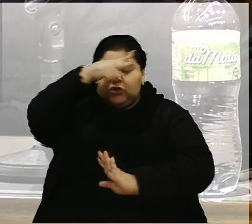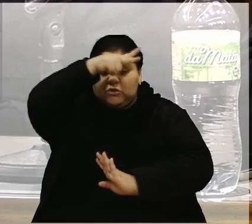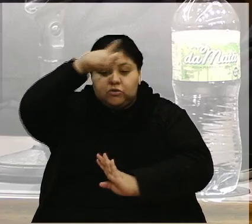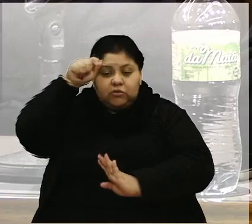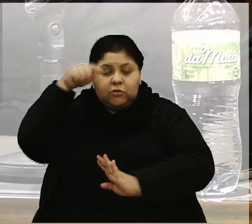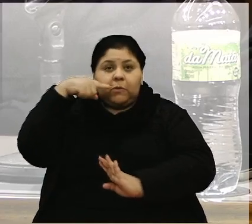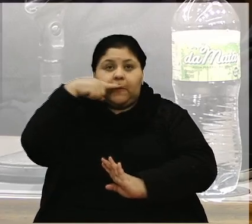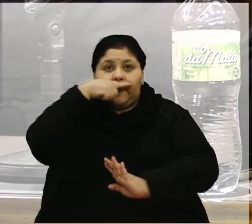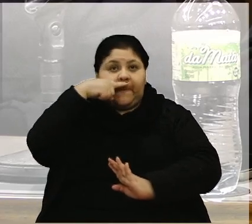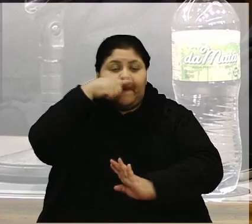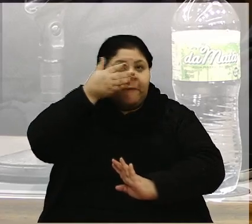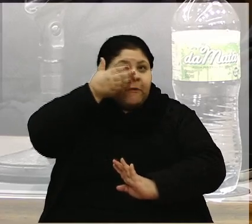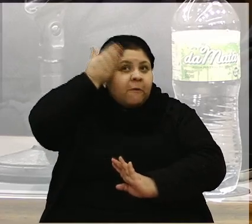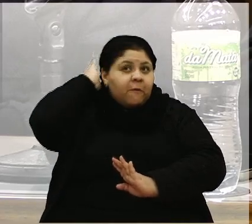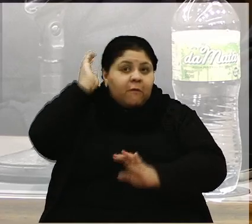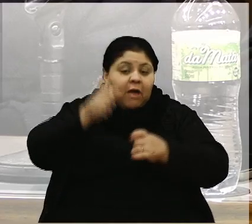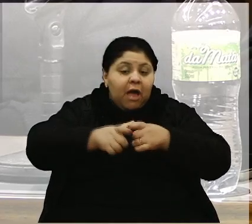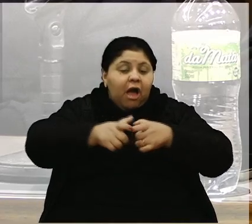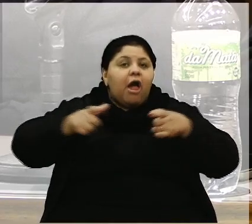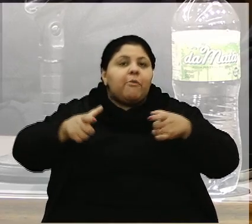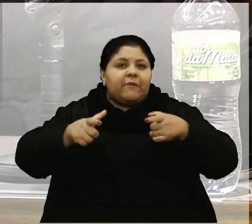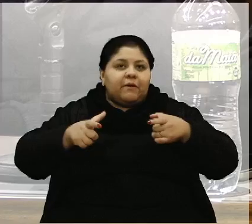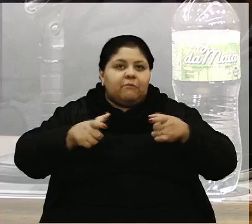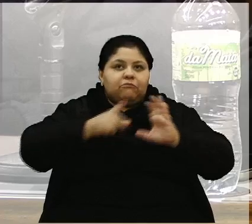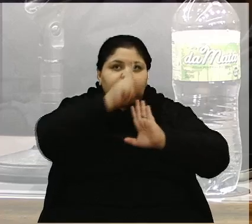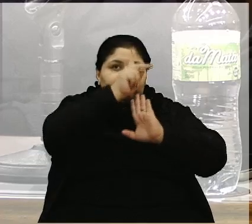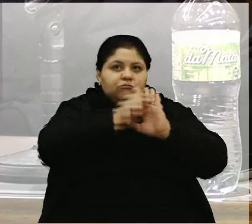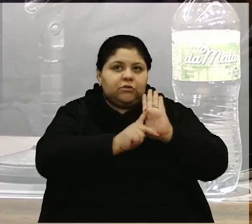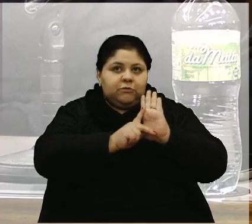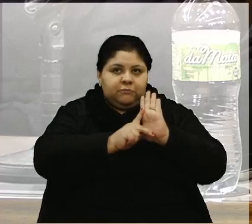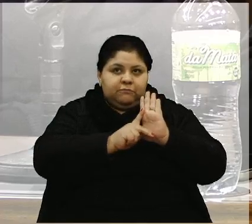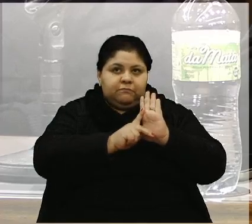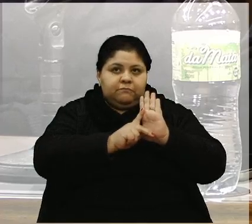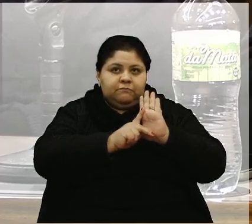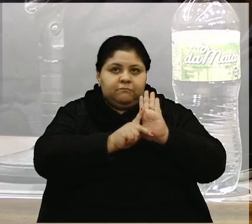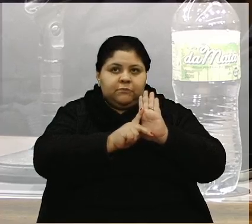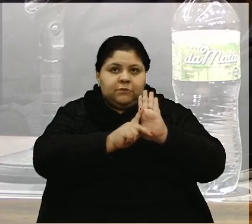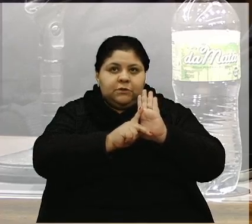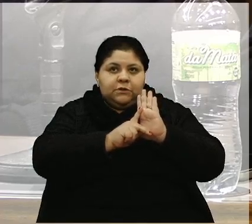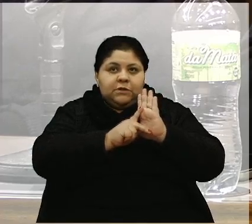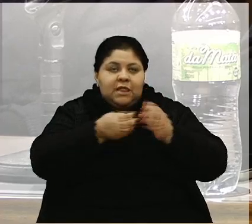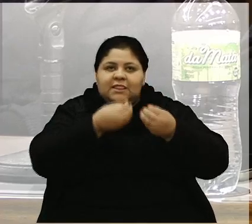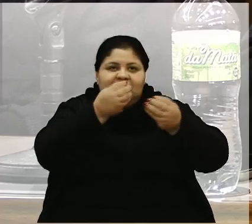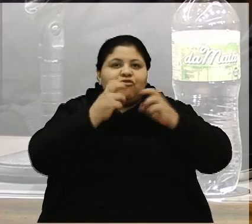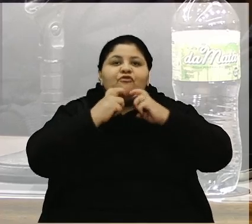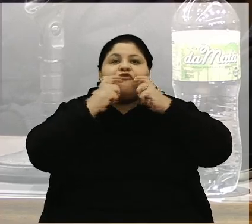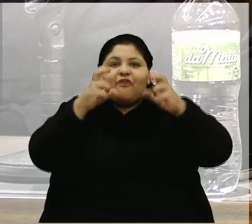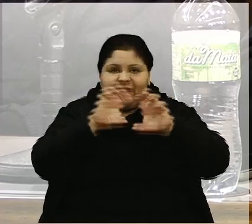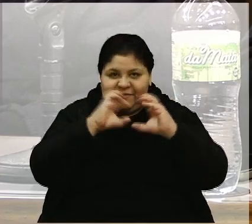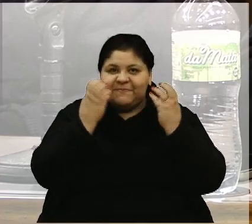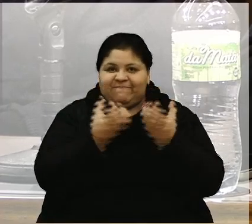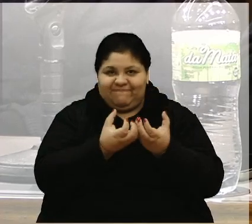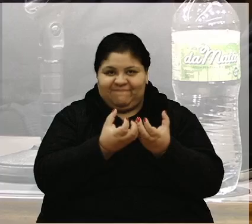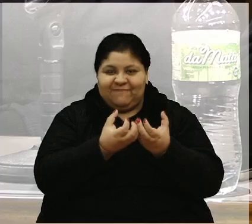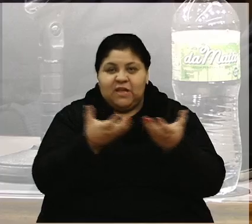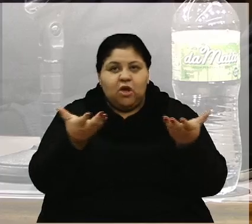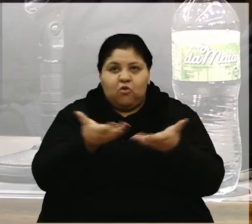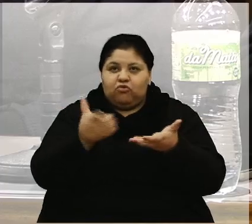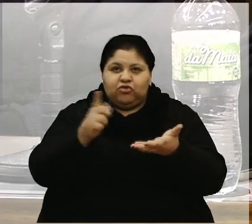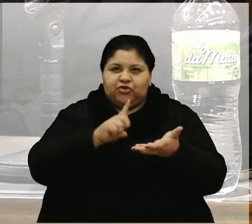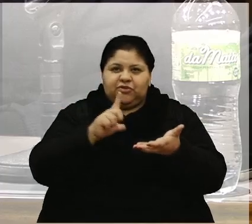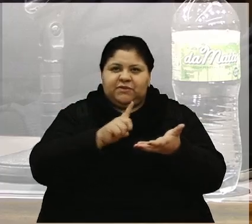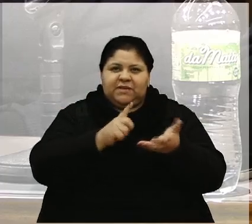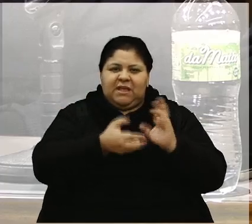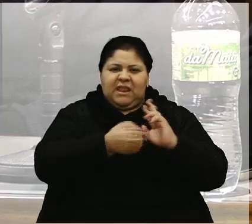Sartori, ao seu ampliar o orçamento participativo, dando voz para a comunidade. E o que a gente viu hoje, aquele espaço que nem existe mais OAC, não se